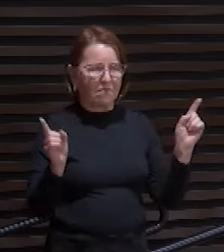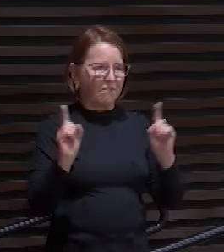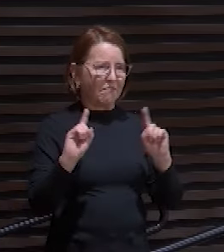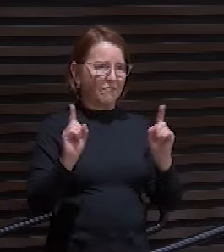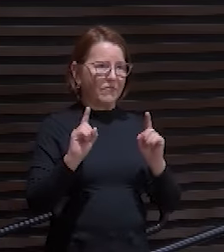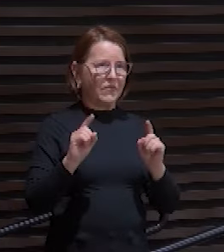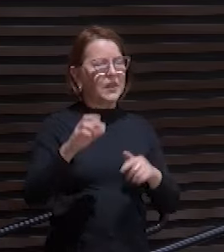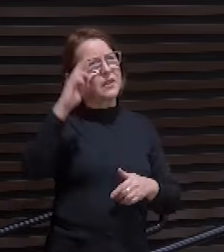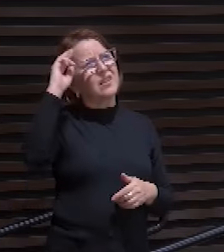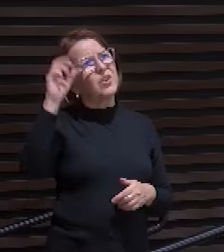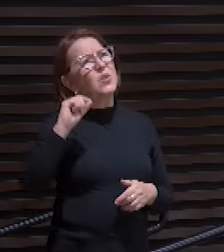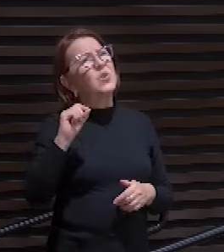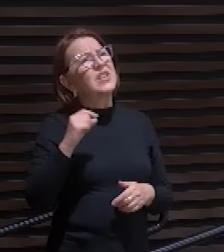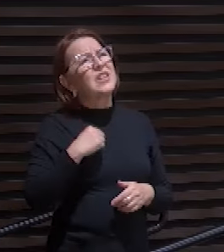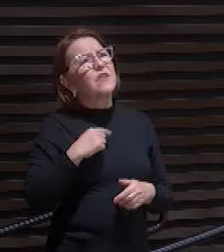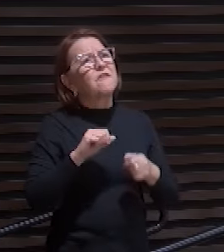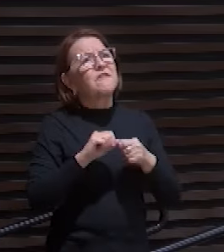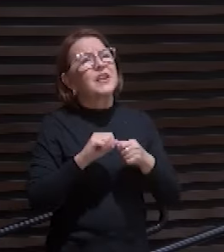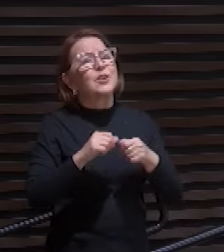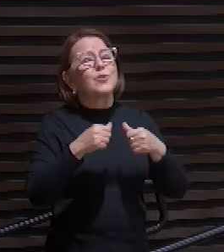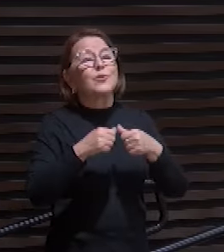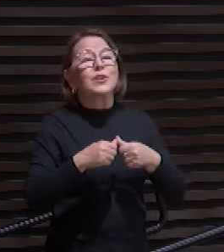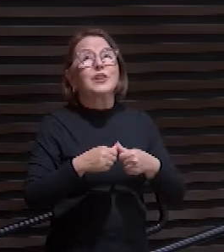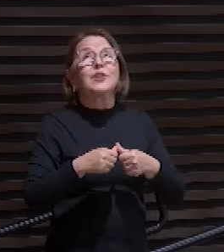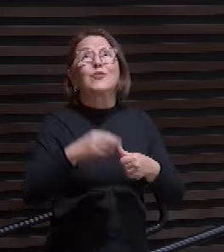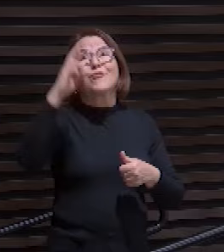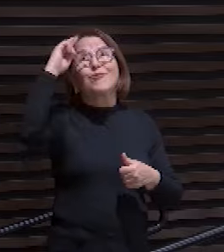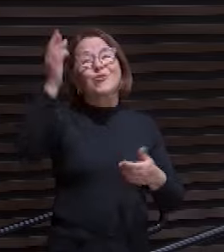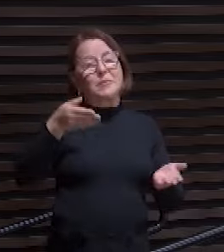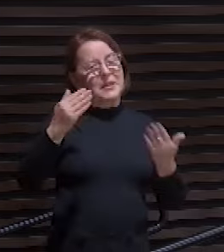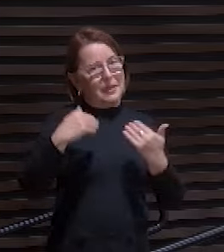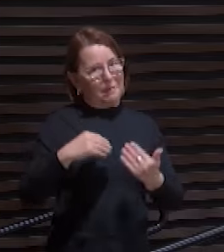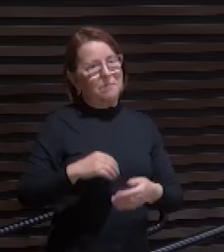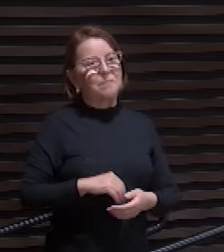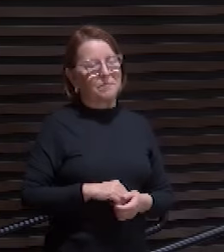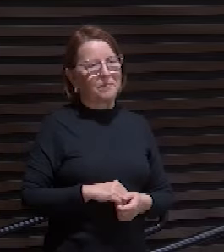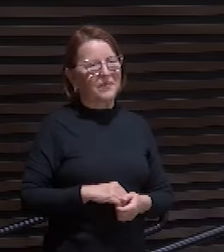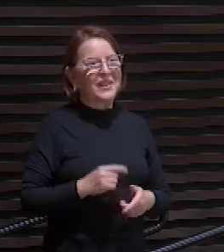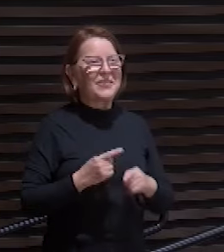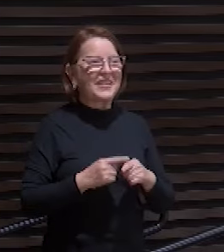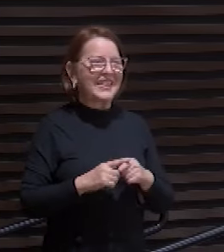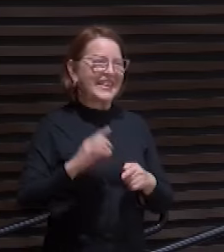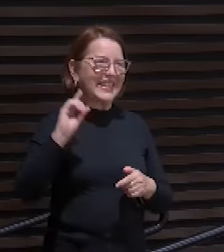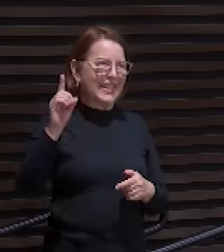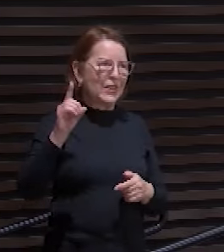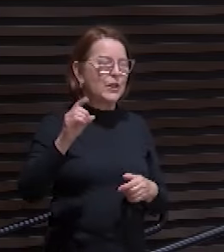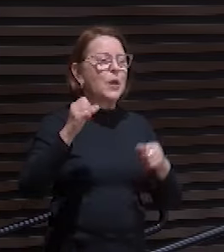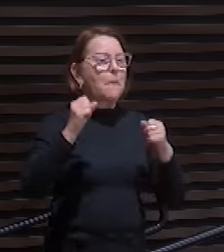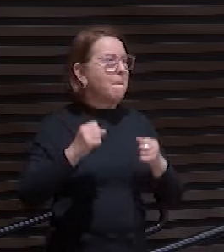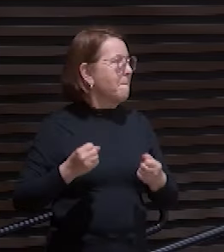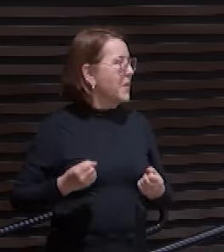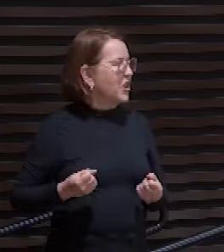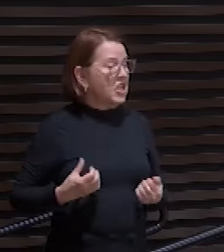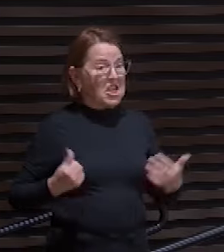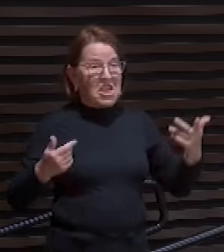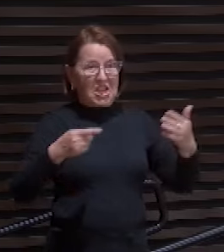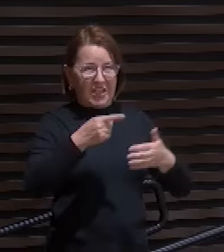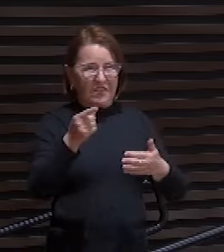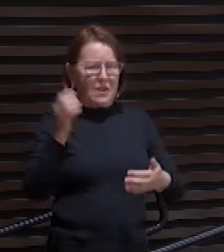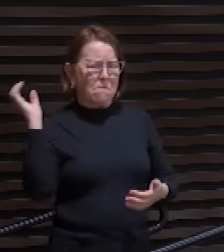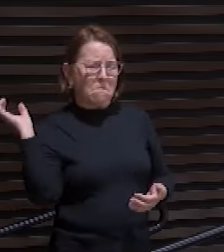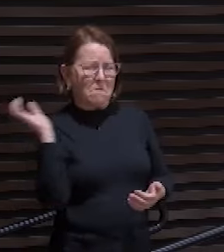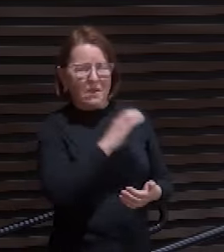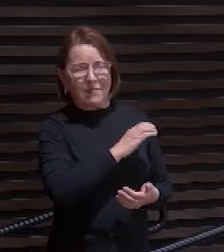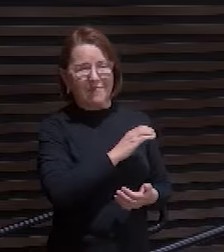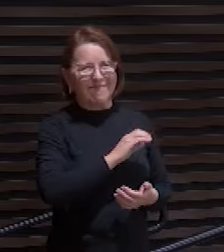não. Senhor, o que eu faço com isso que o Senhor está me dando? Porque Deus pode enriquecer você assim, ó.